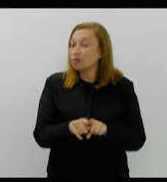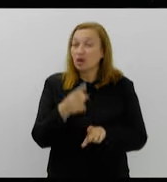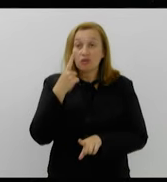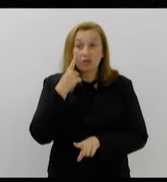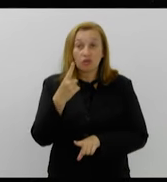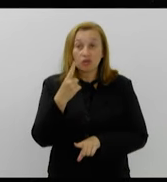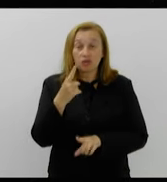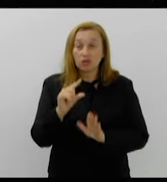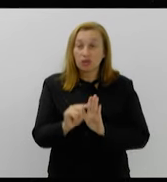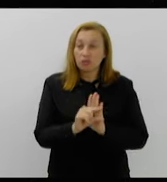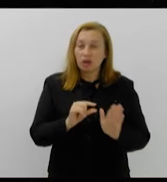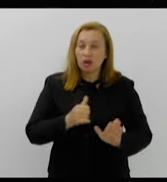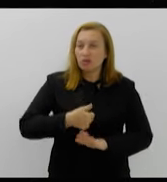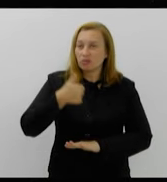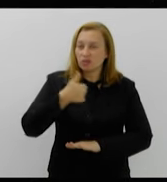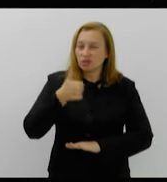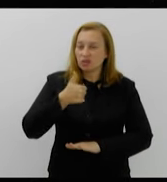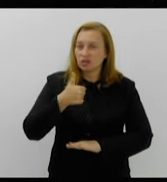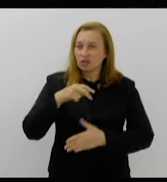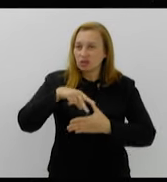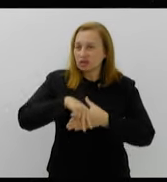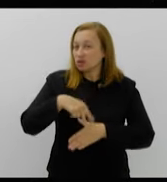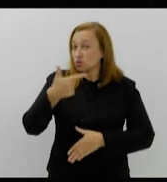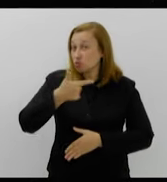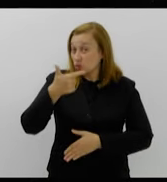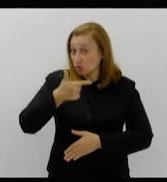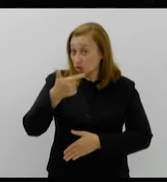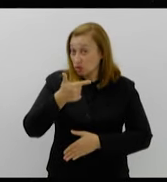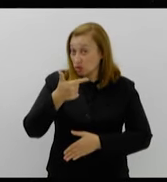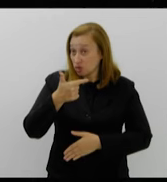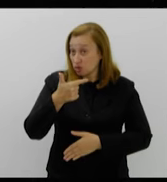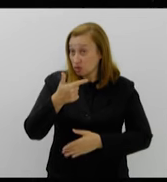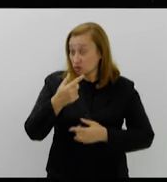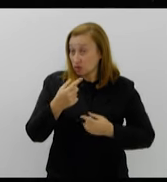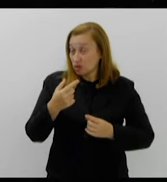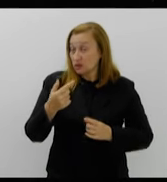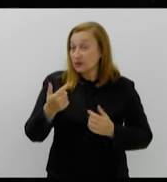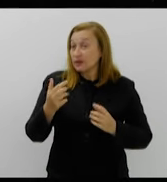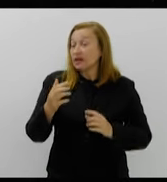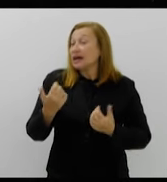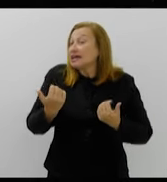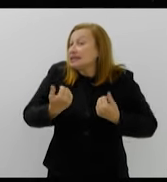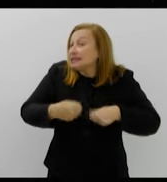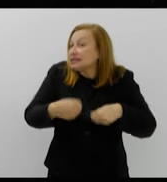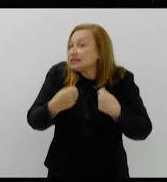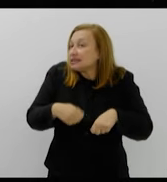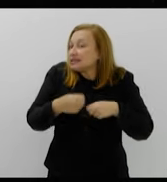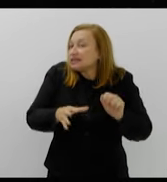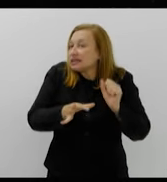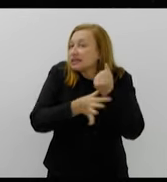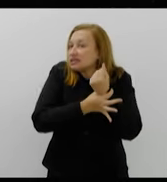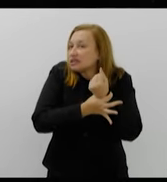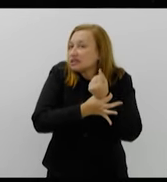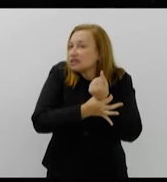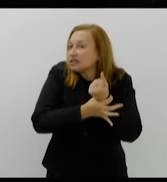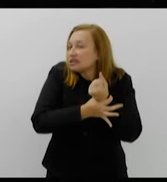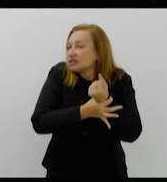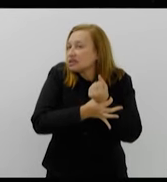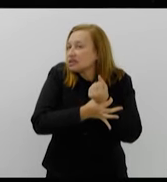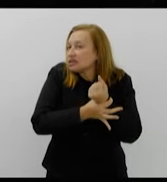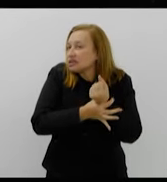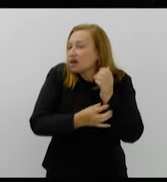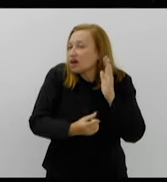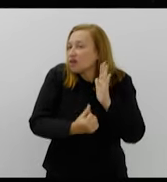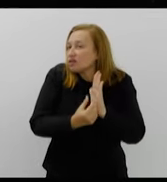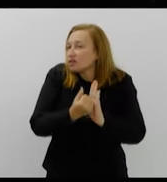parágrafo primeiro inciso 2 que impõe a necessidade de garantir a viabilidade financeira e